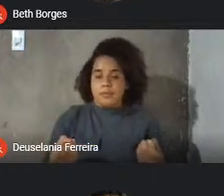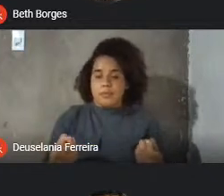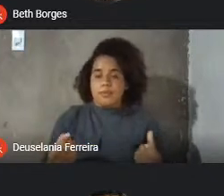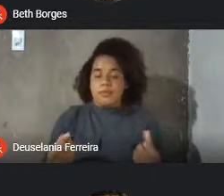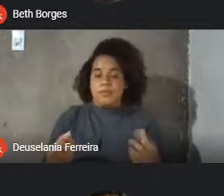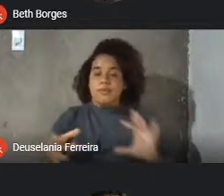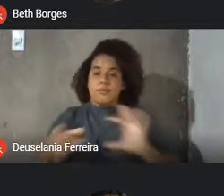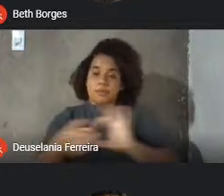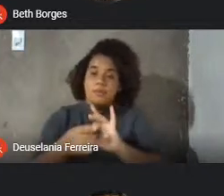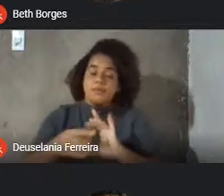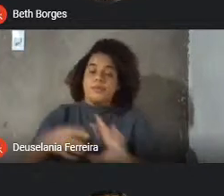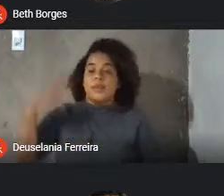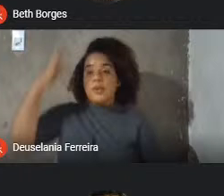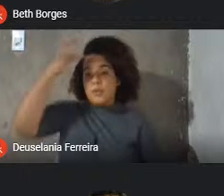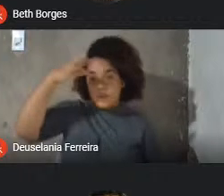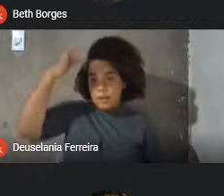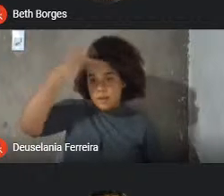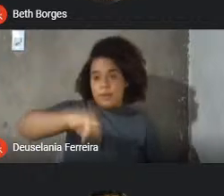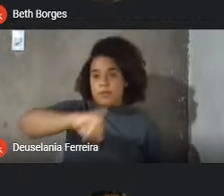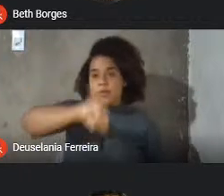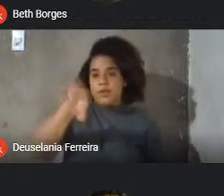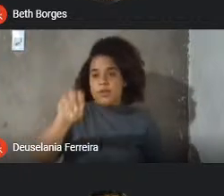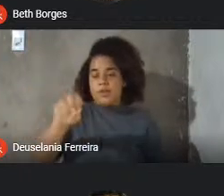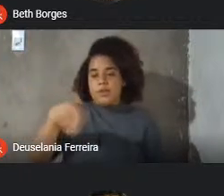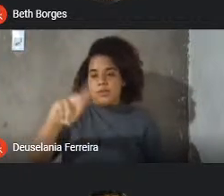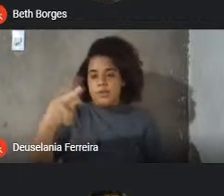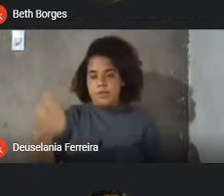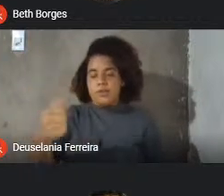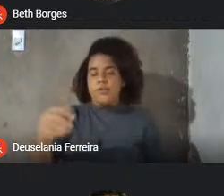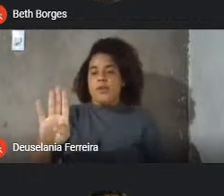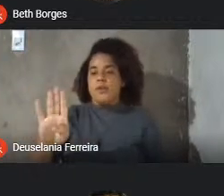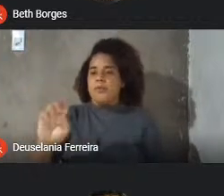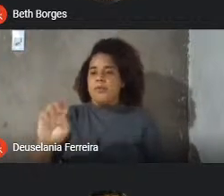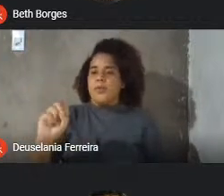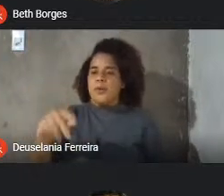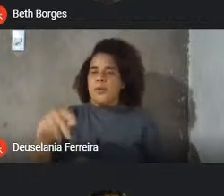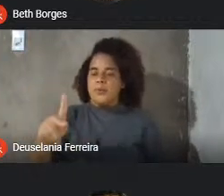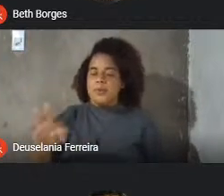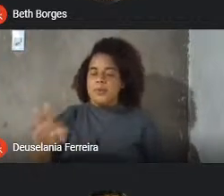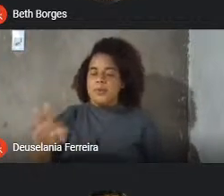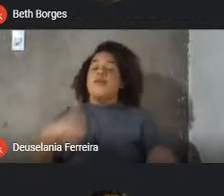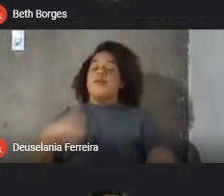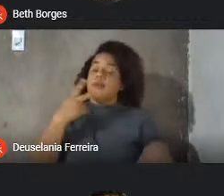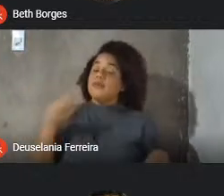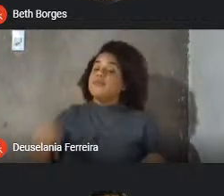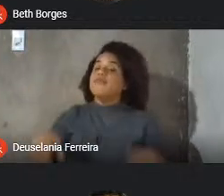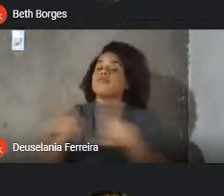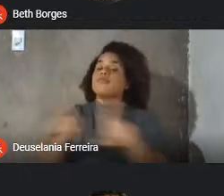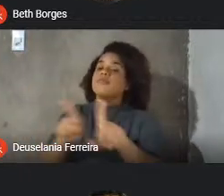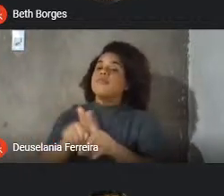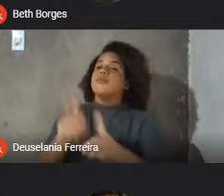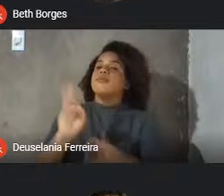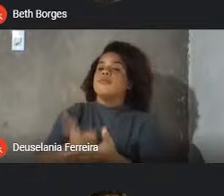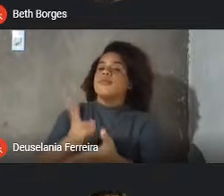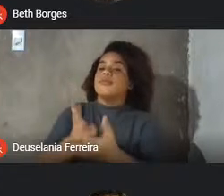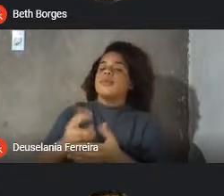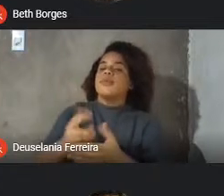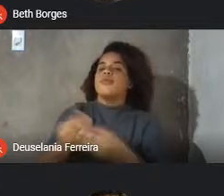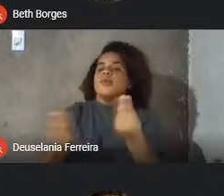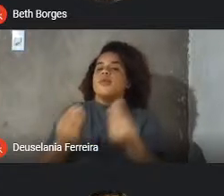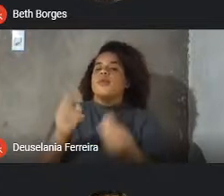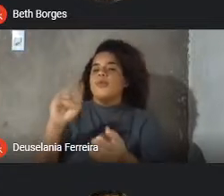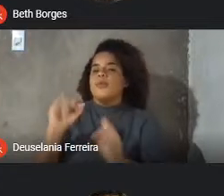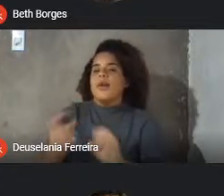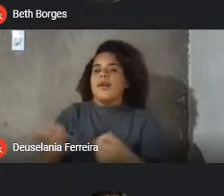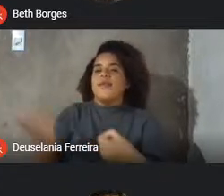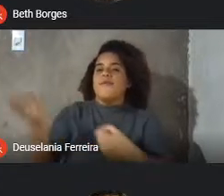a teoria de John Bowlby, né? John Bowlby fala sempre das origens, de trabalhar em cima das origens, na